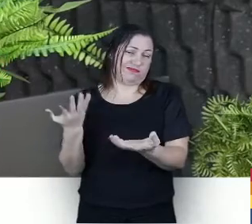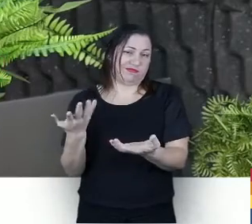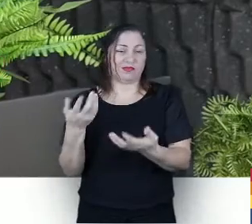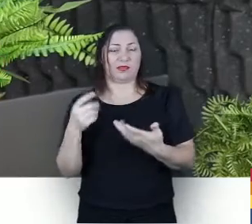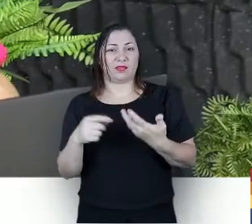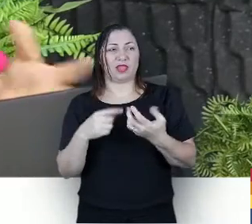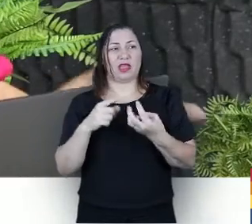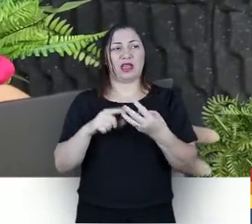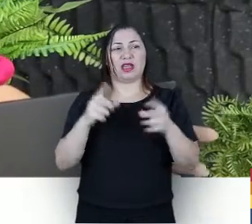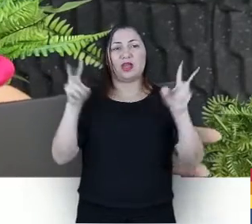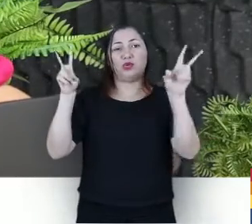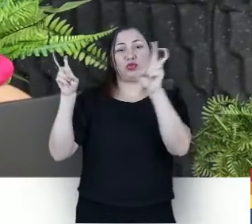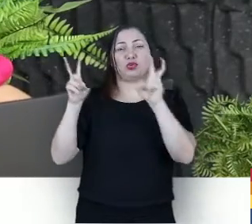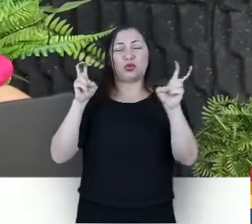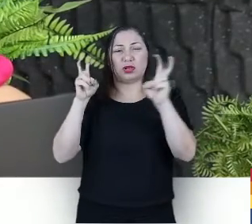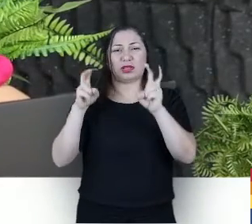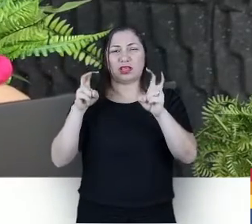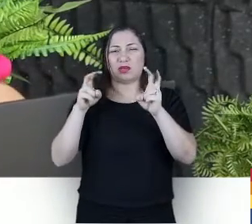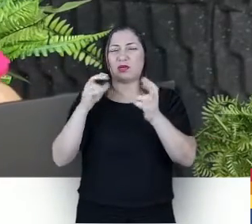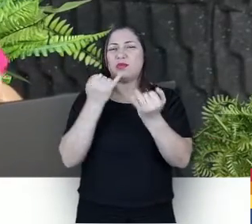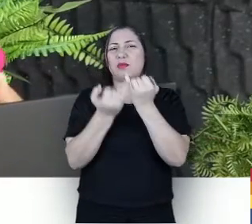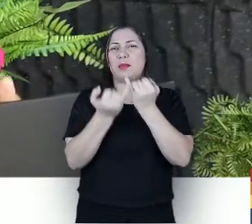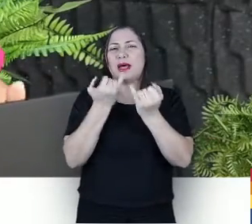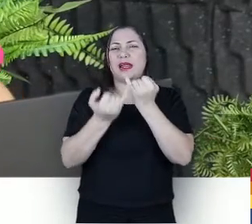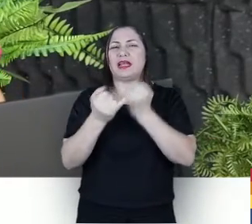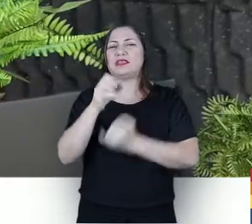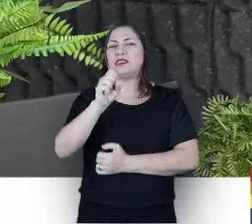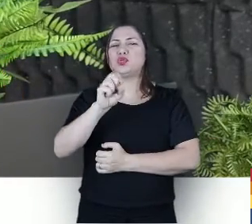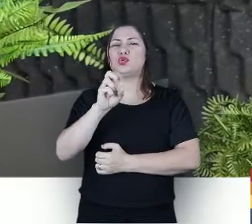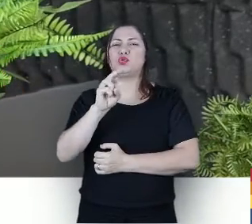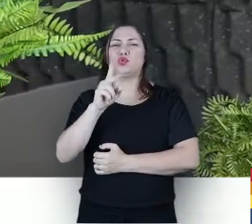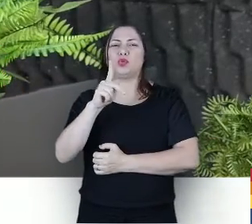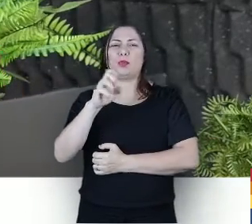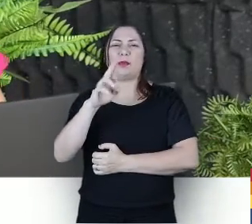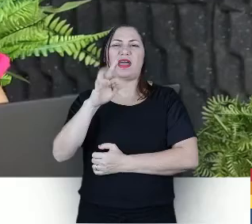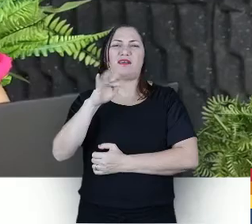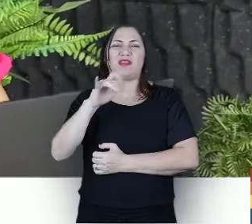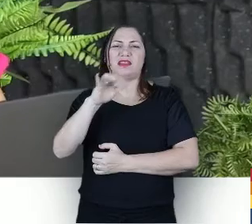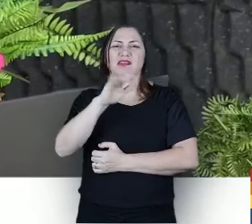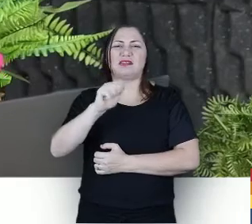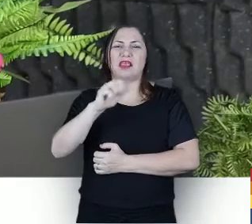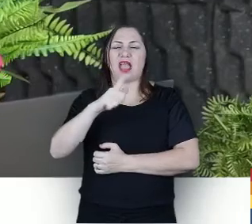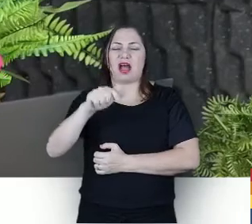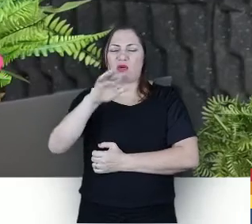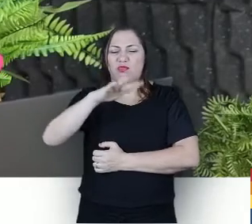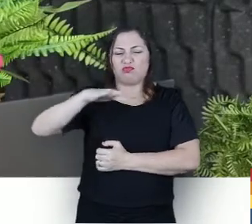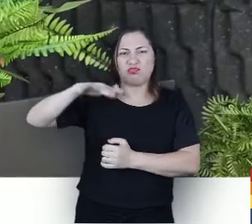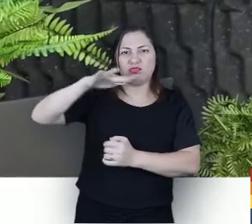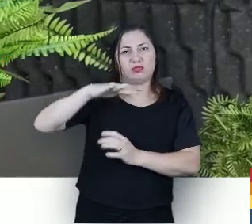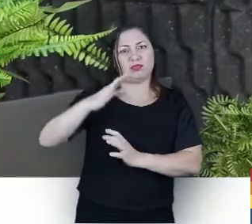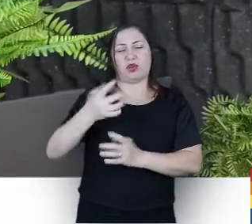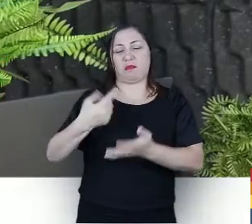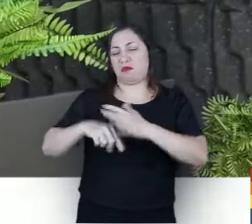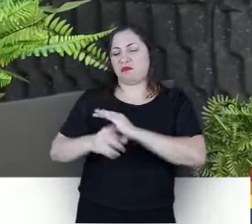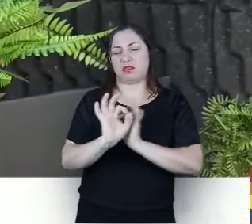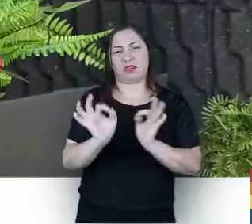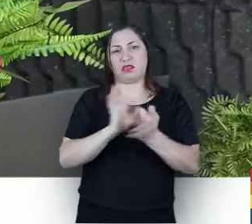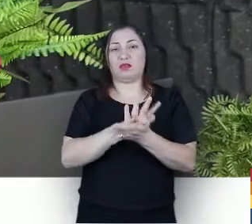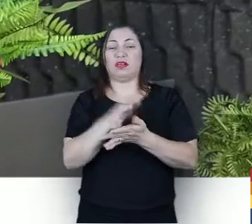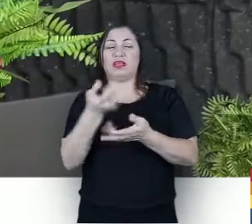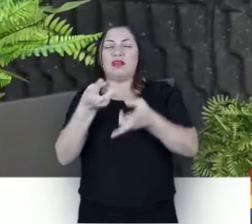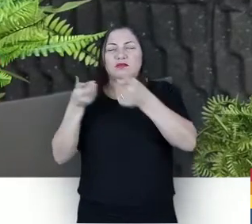áreas vai esvaziar os conteúdos, como é que vai ficar a arte, vai perder o seu lugar enquanto componente